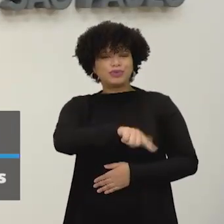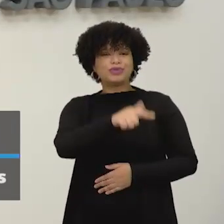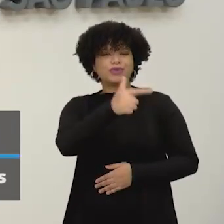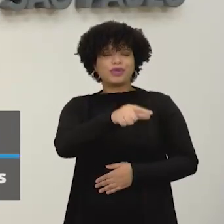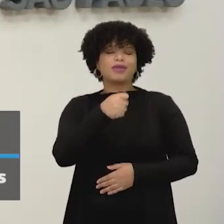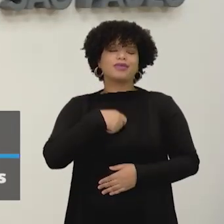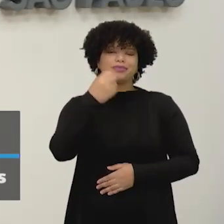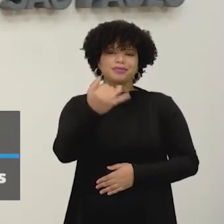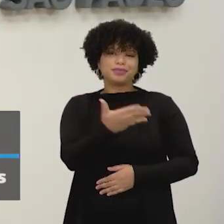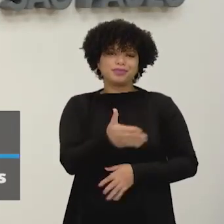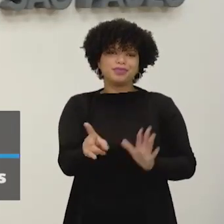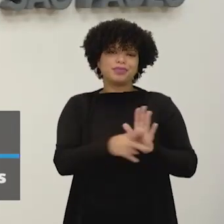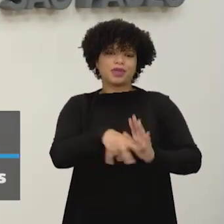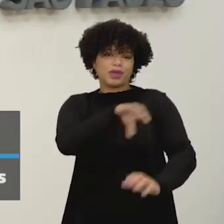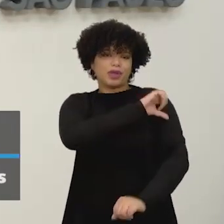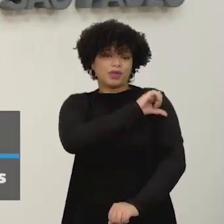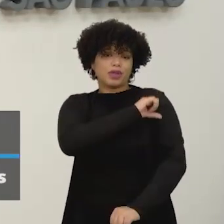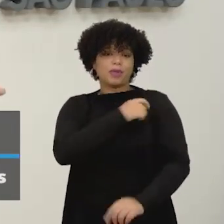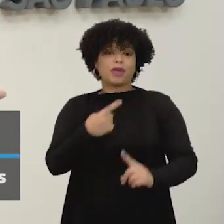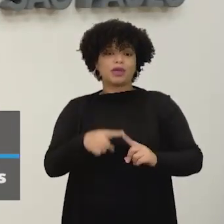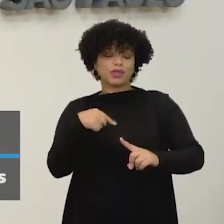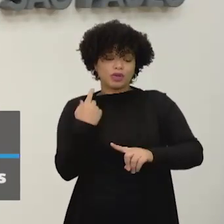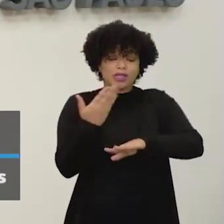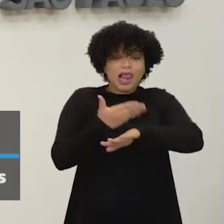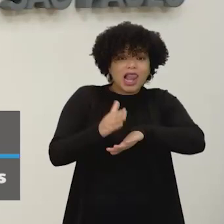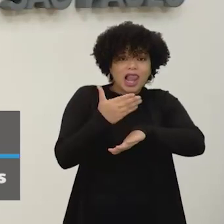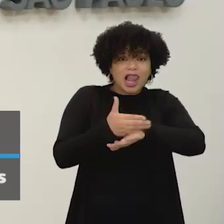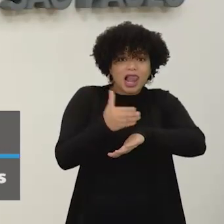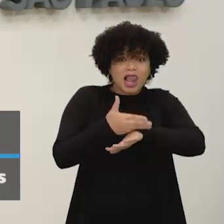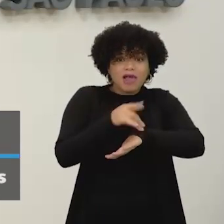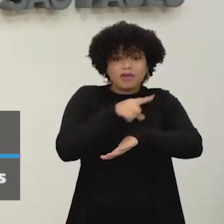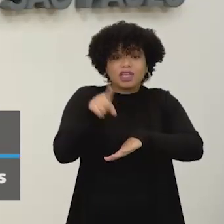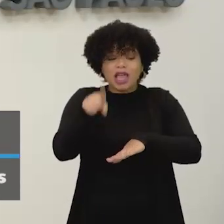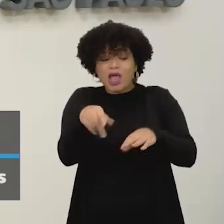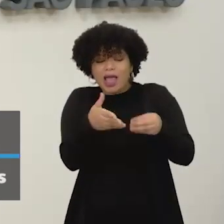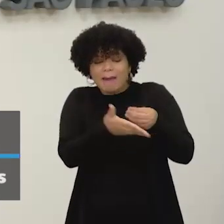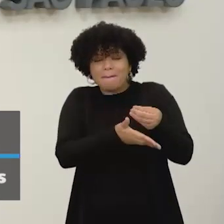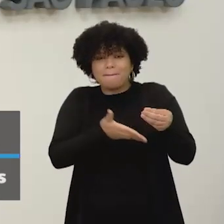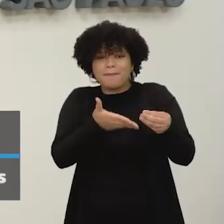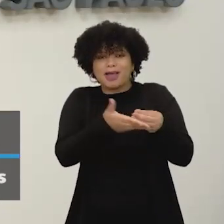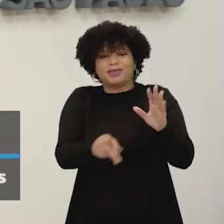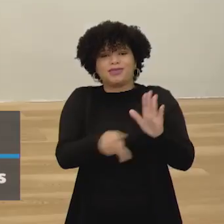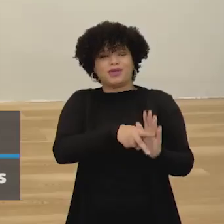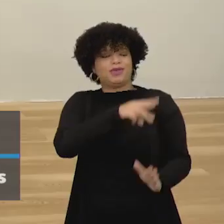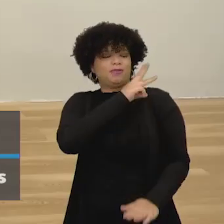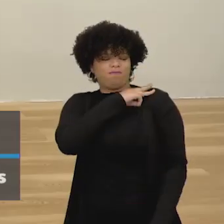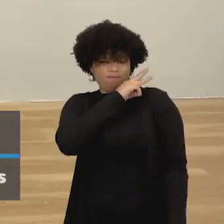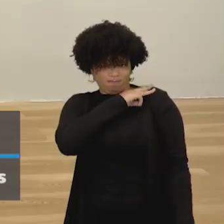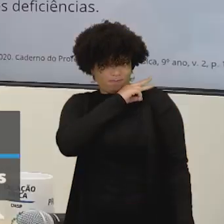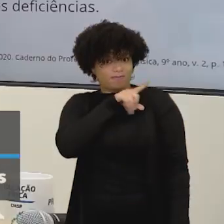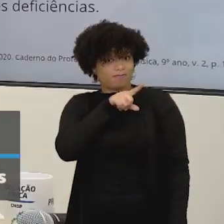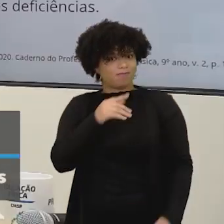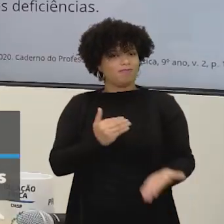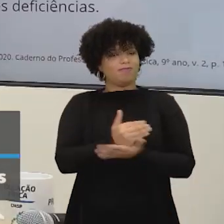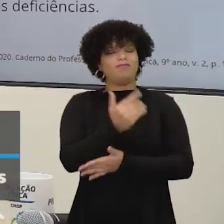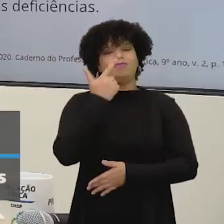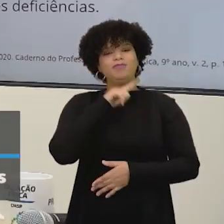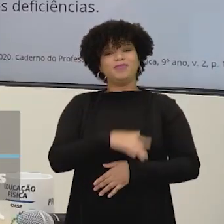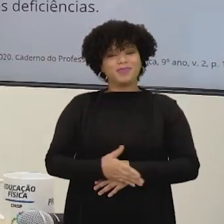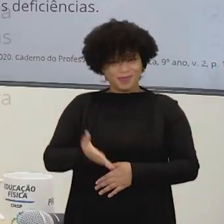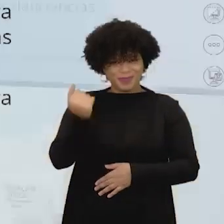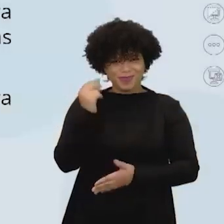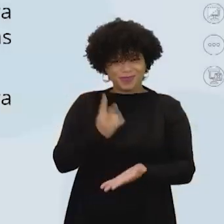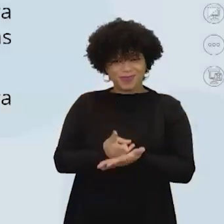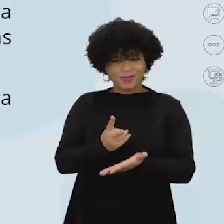9º ano, porque está preparando é uma base para chegar lá no ensino médio. Exato. E aí a gente vai continuando,